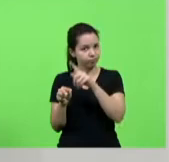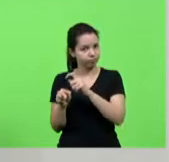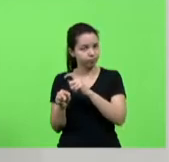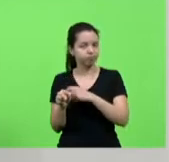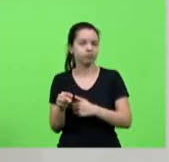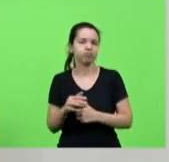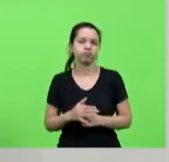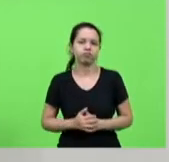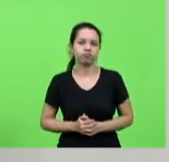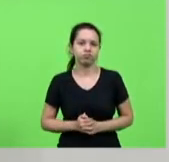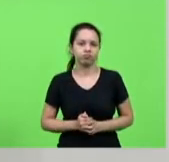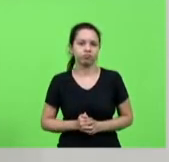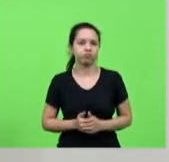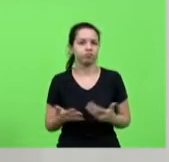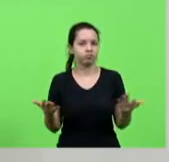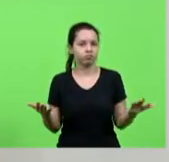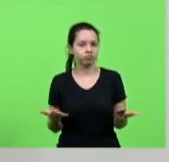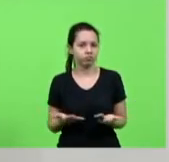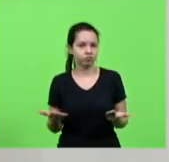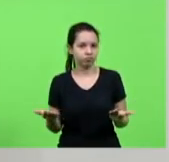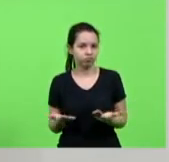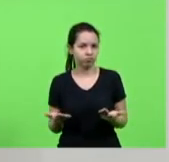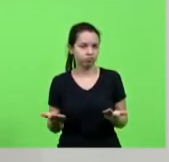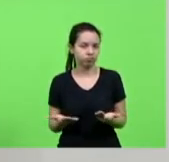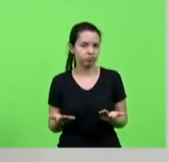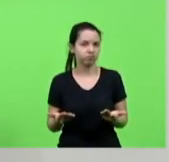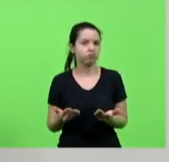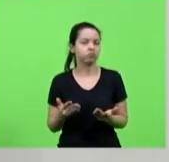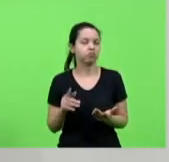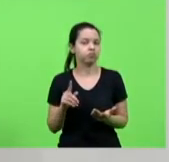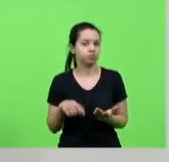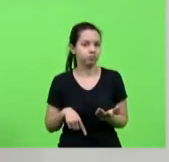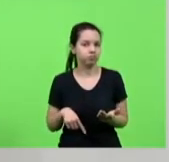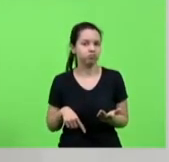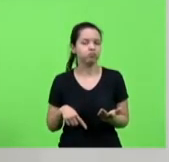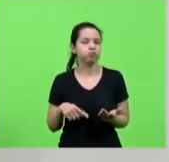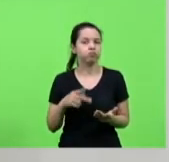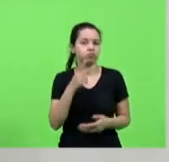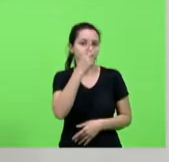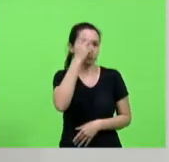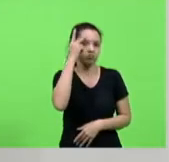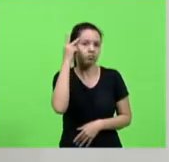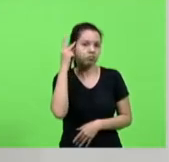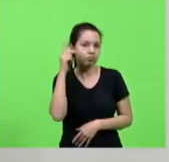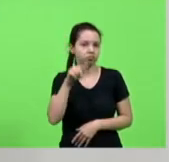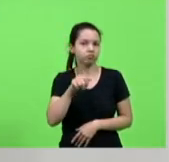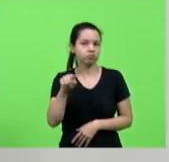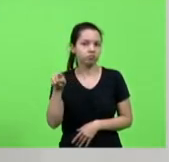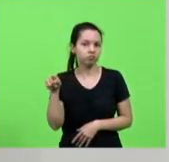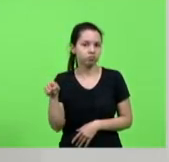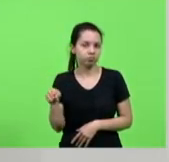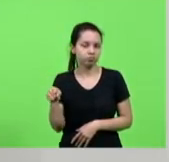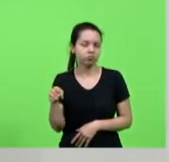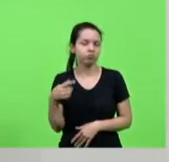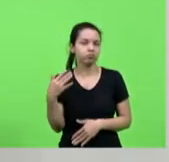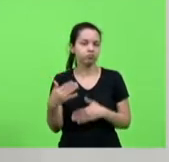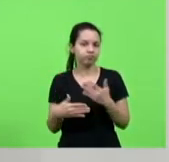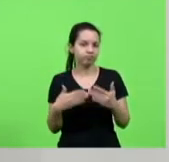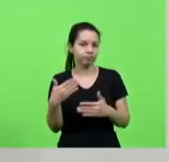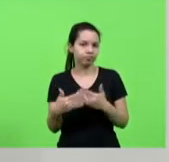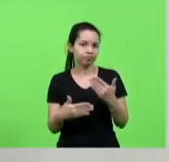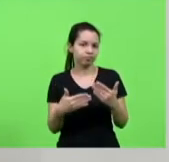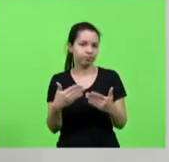Mas é o que hoje é que as pessoas têm que cada vez mais